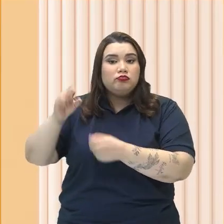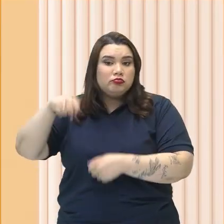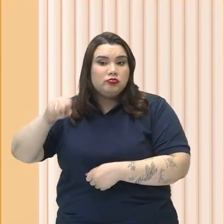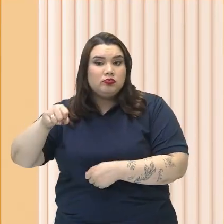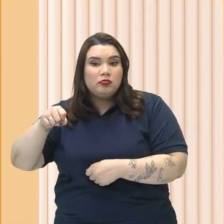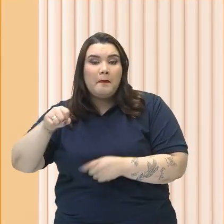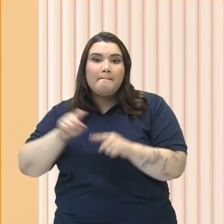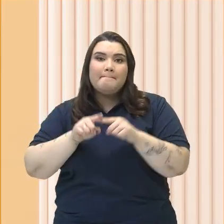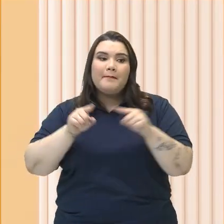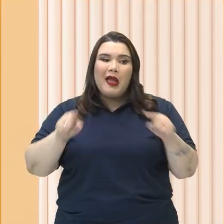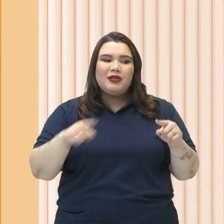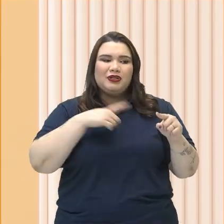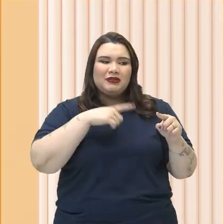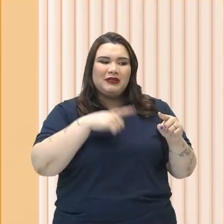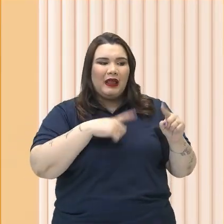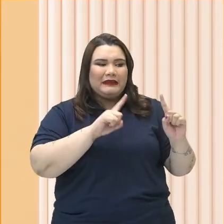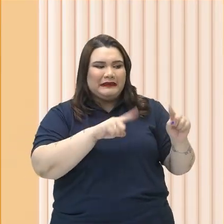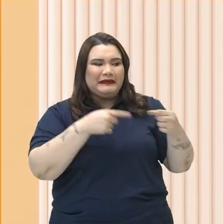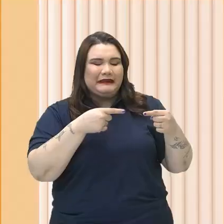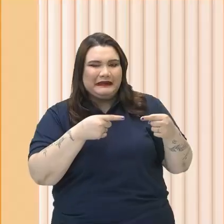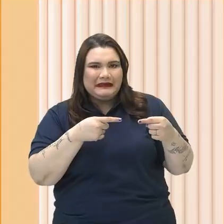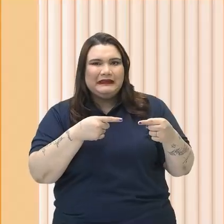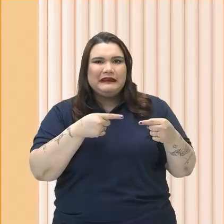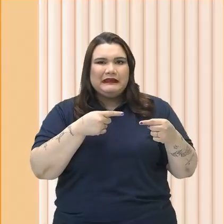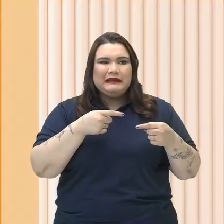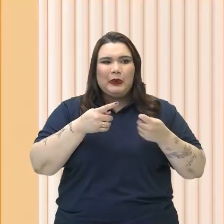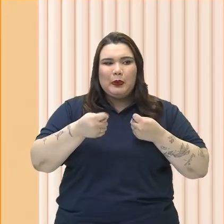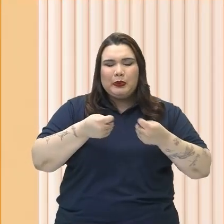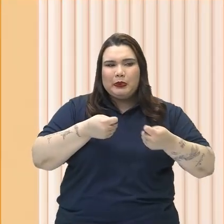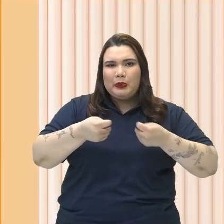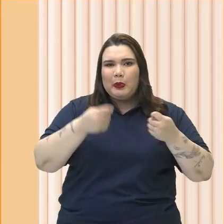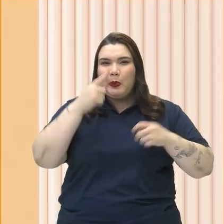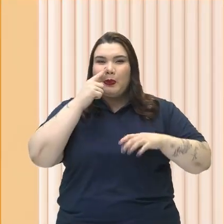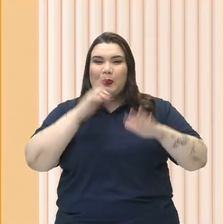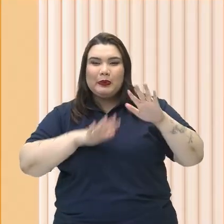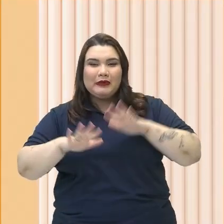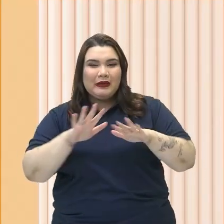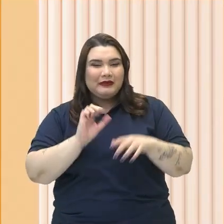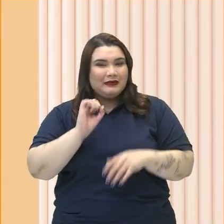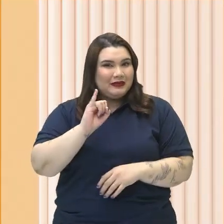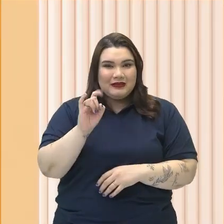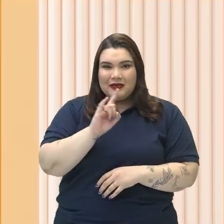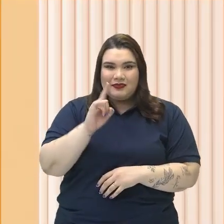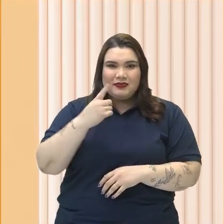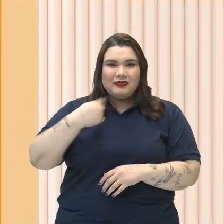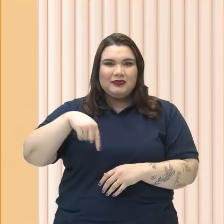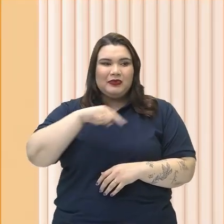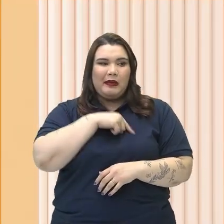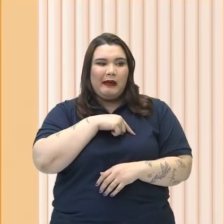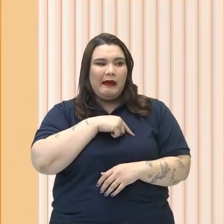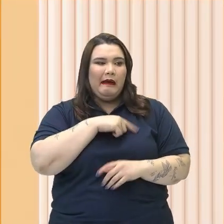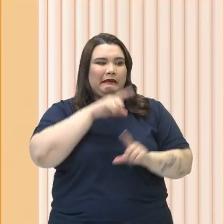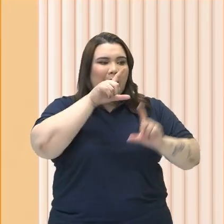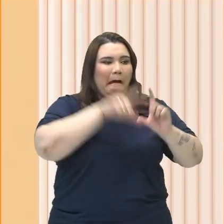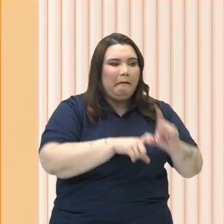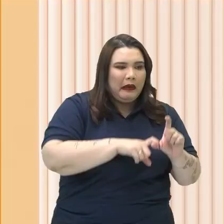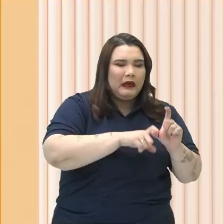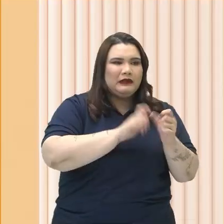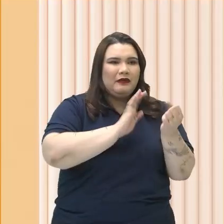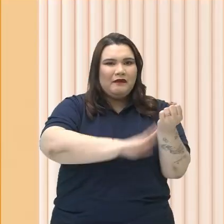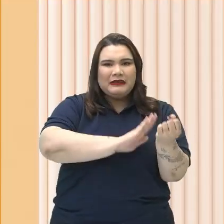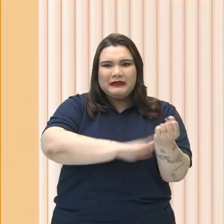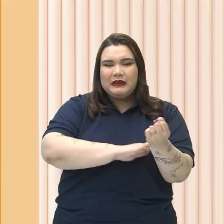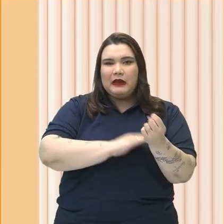que precisam ser trabalhados, precisam ser gerenciados, porque senão nós podemos ficar o quê? Reféns dessas